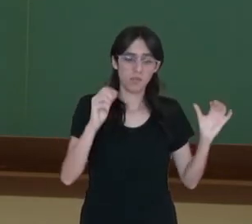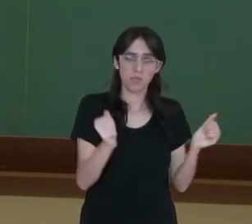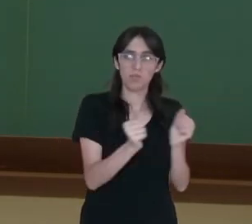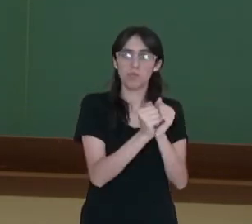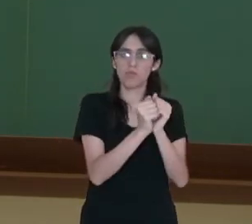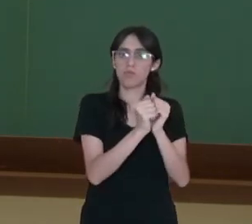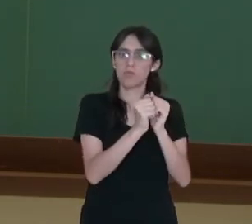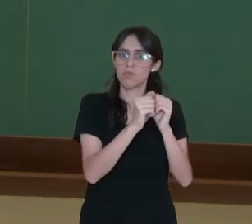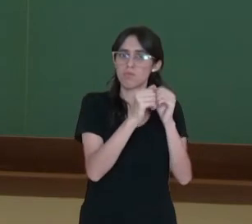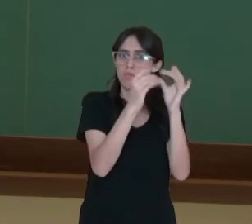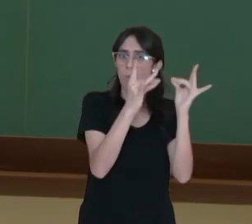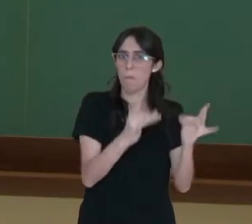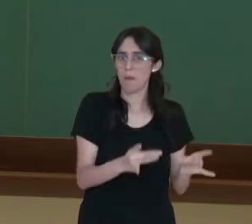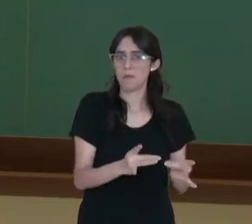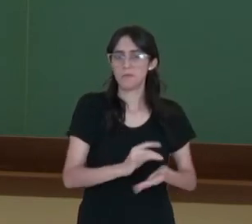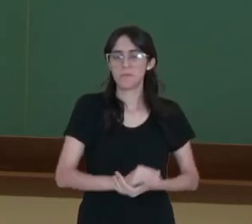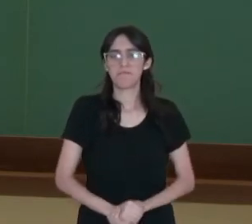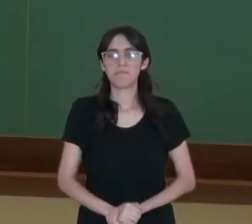complexa.